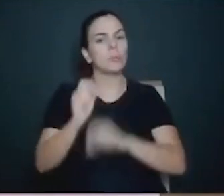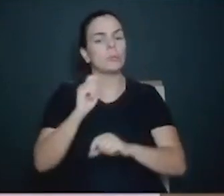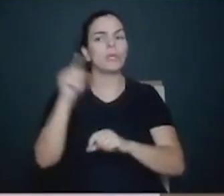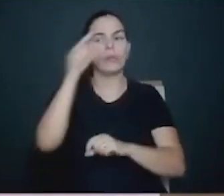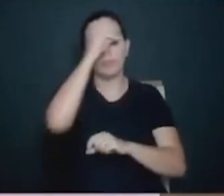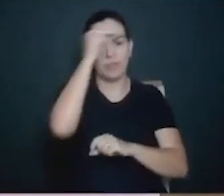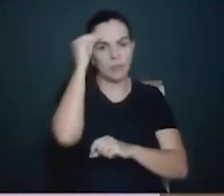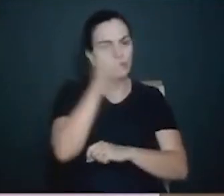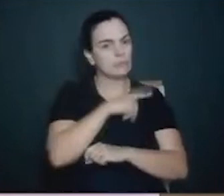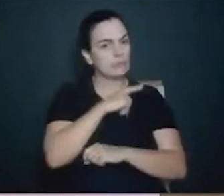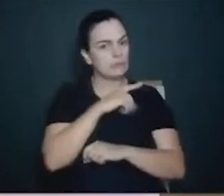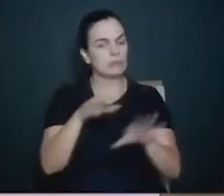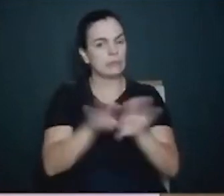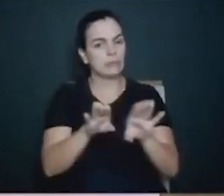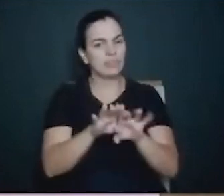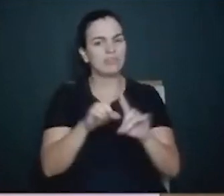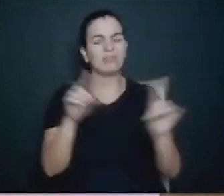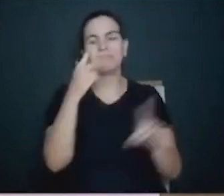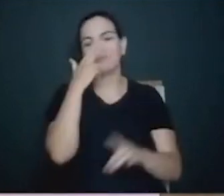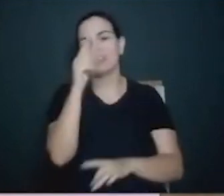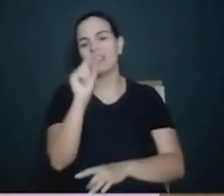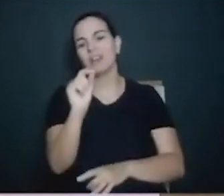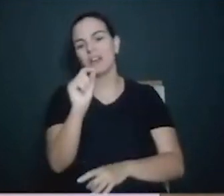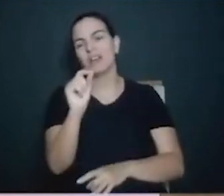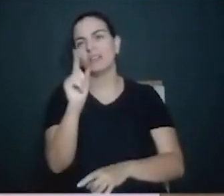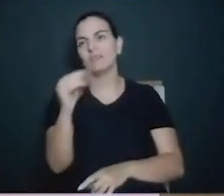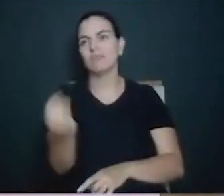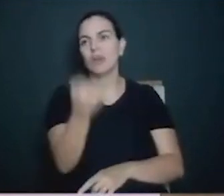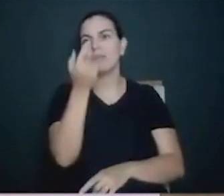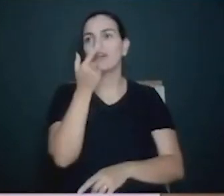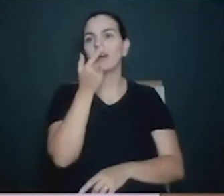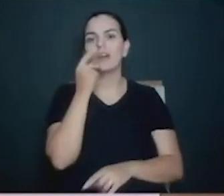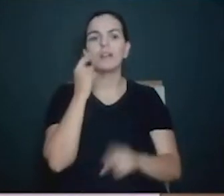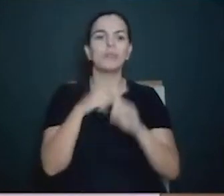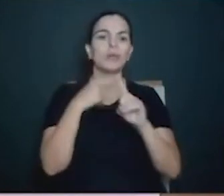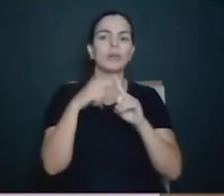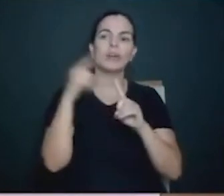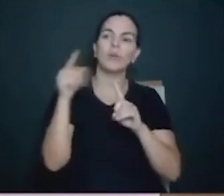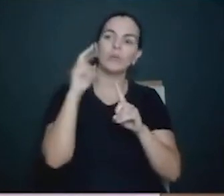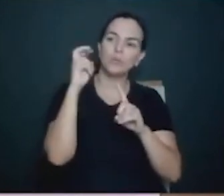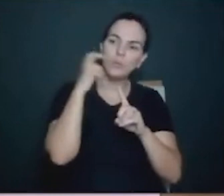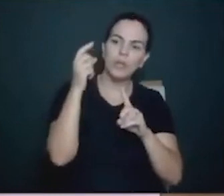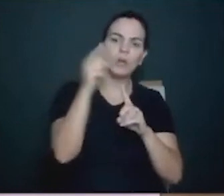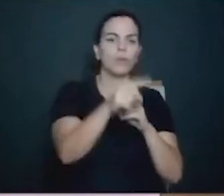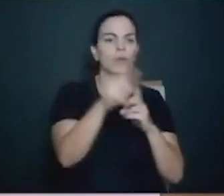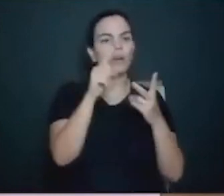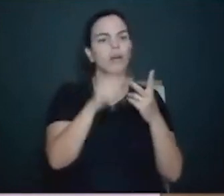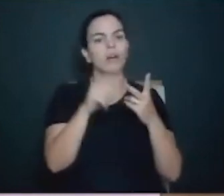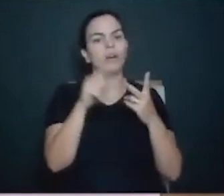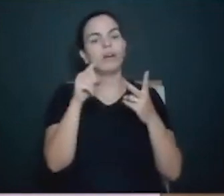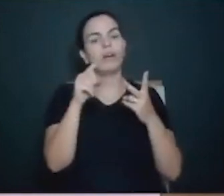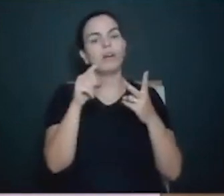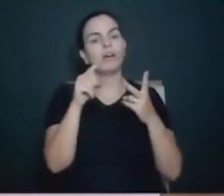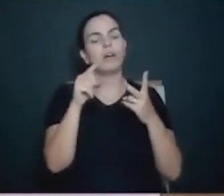tomando, mas eu acho que cabe frisar, porque tanto o vereador João falou aqui, quanto o